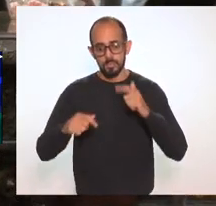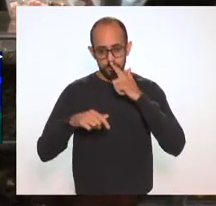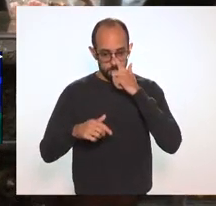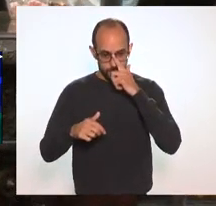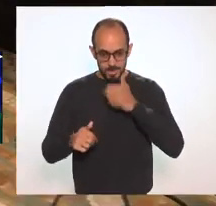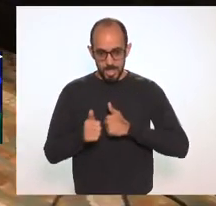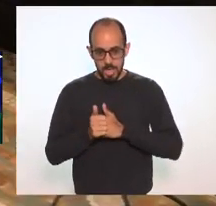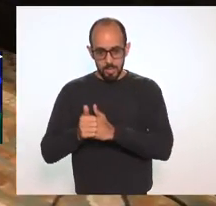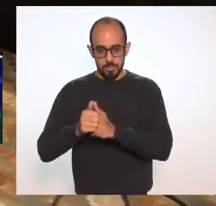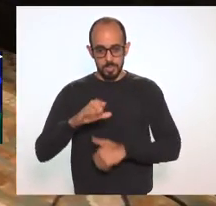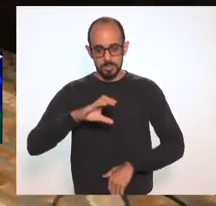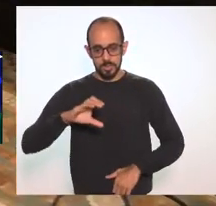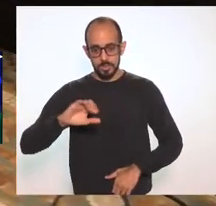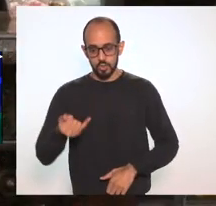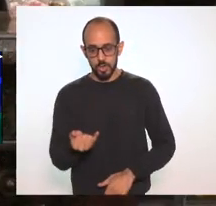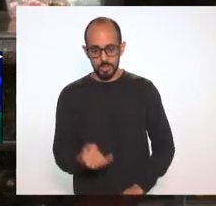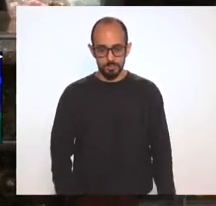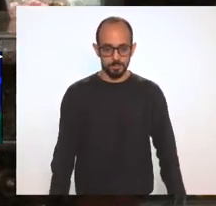Acompanho o parecer da CCJ.